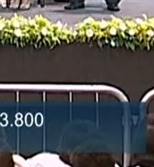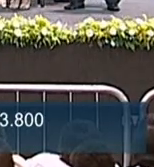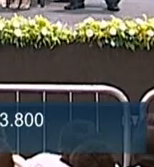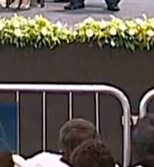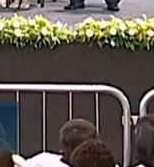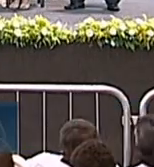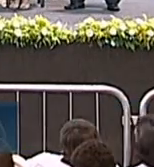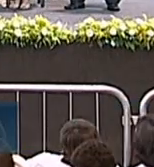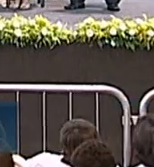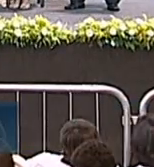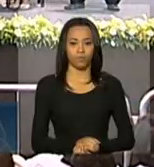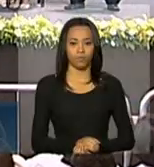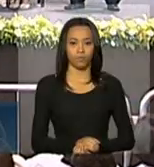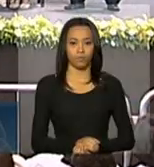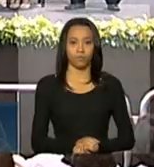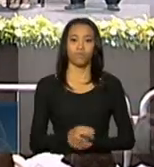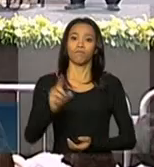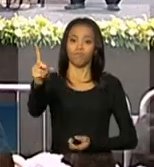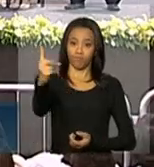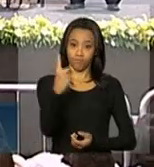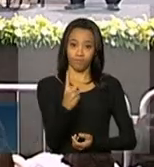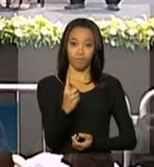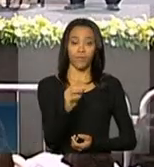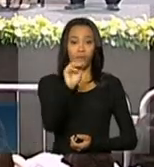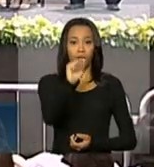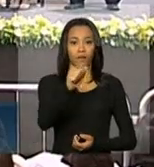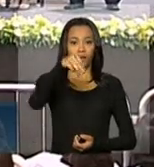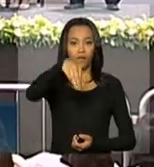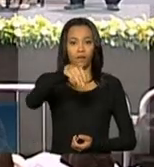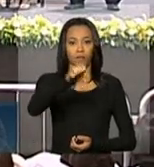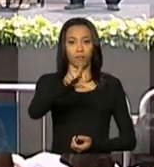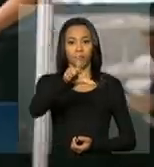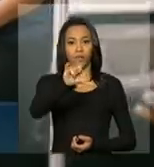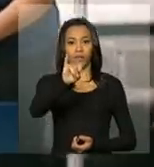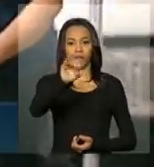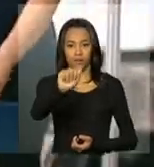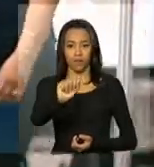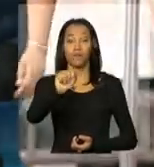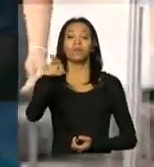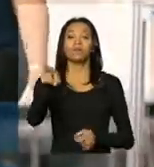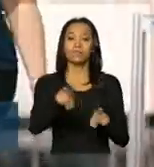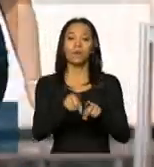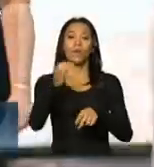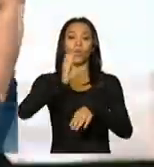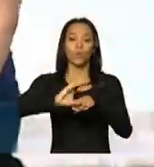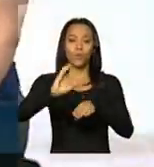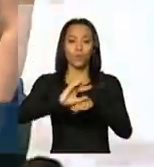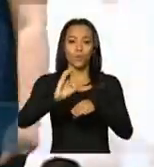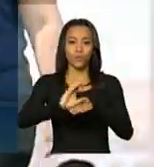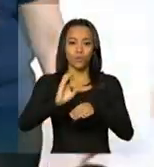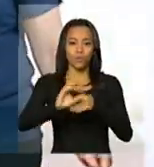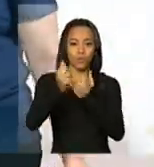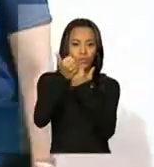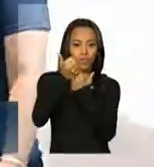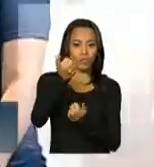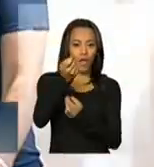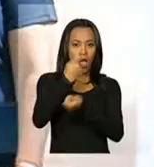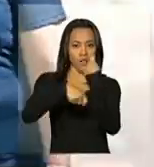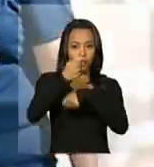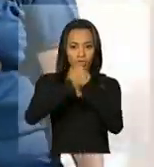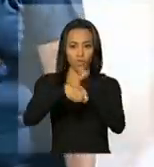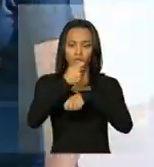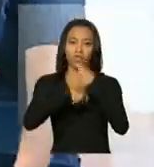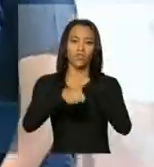Senhora Amélia Tavares de Lima Giglioli, formanda do curso de Auxiliar Administrativo do